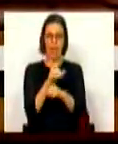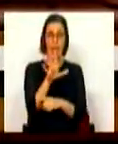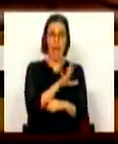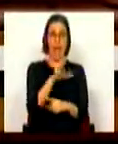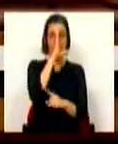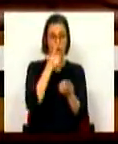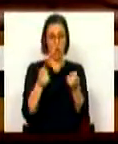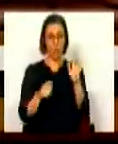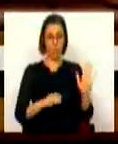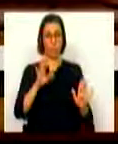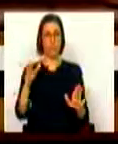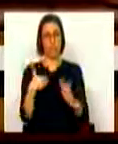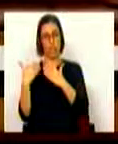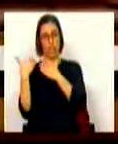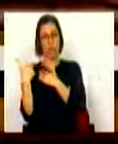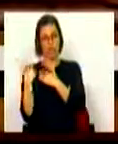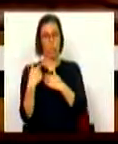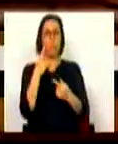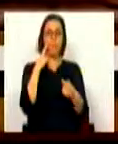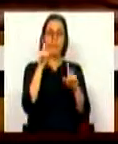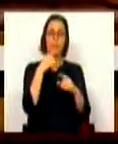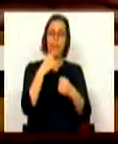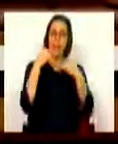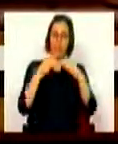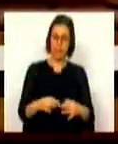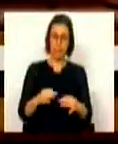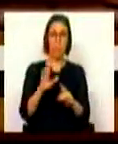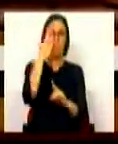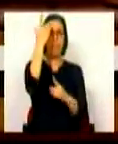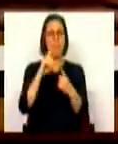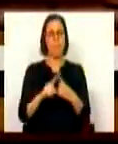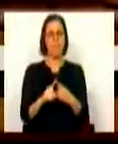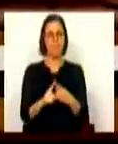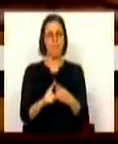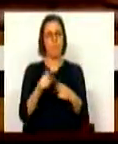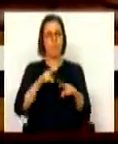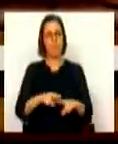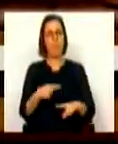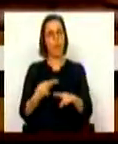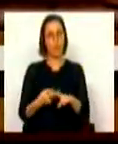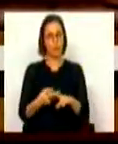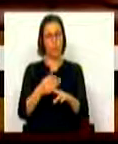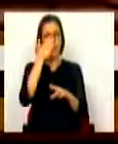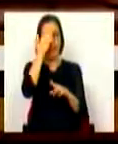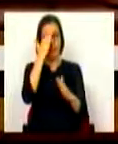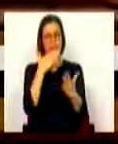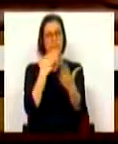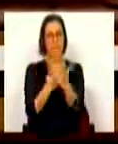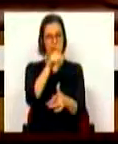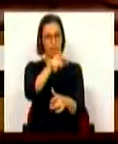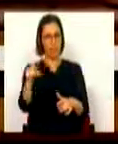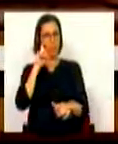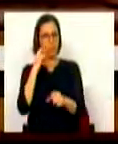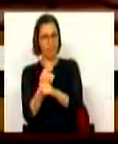áreas governativas que tutelamos, reafirmando, em primeiro lugar, o reforço da capacitação das forças e